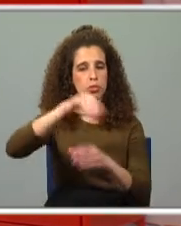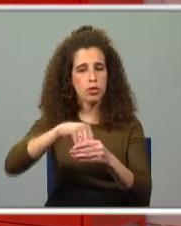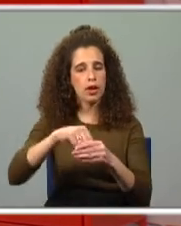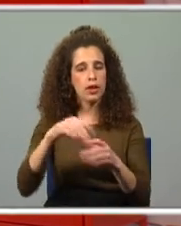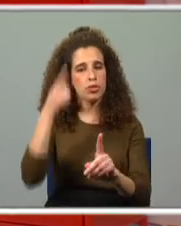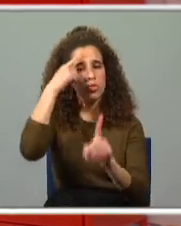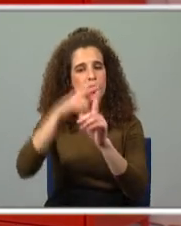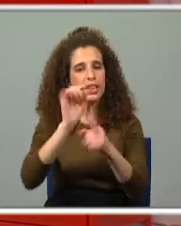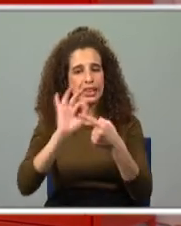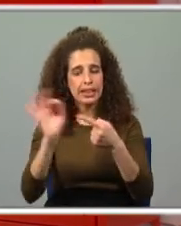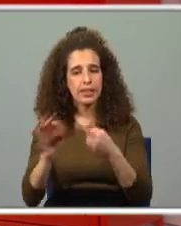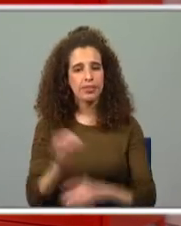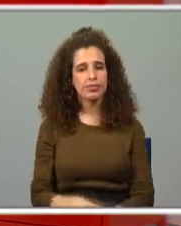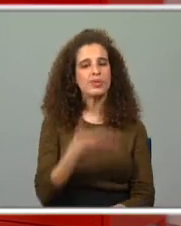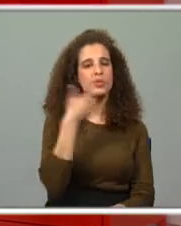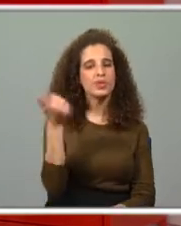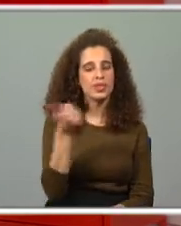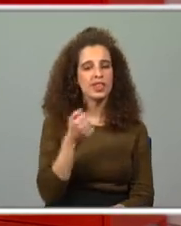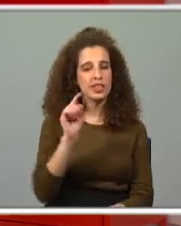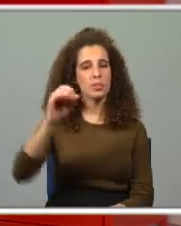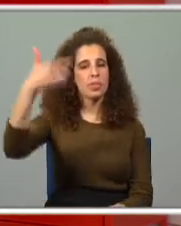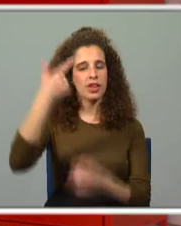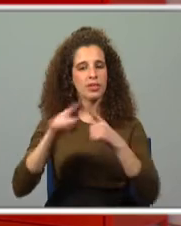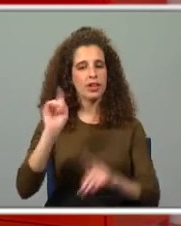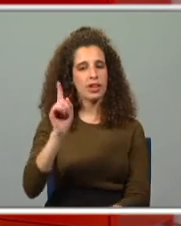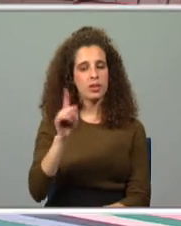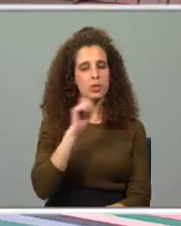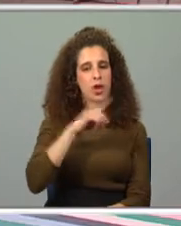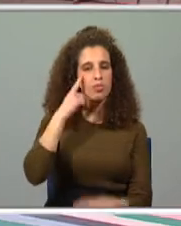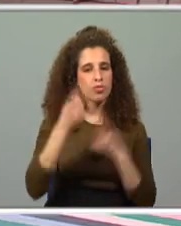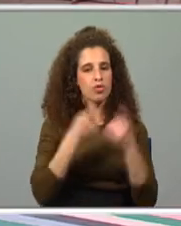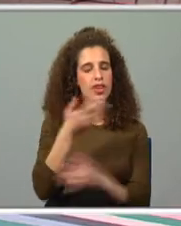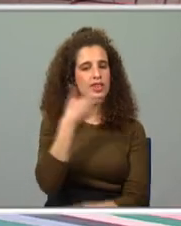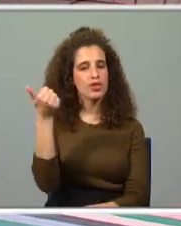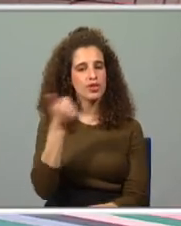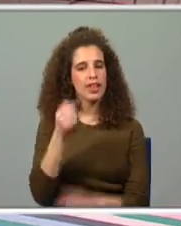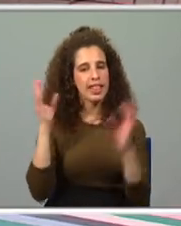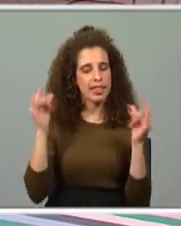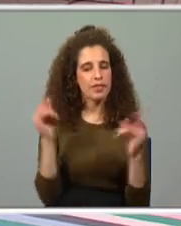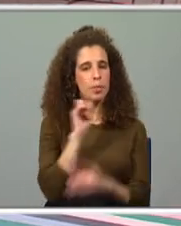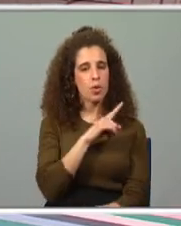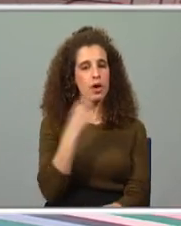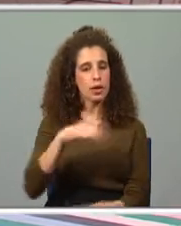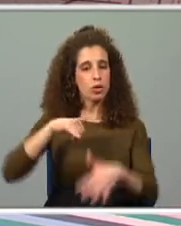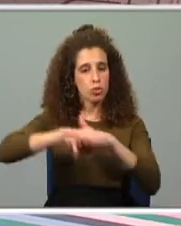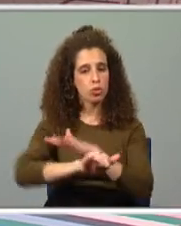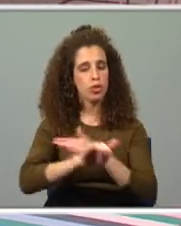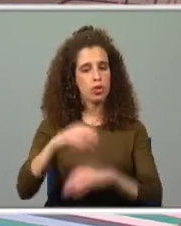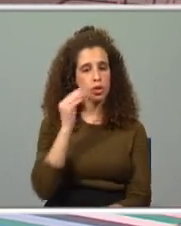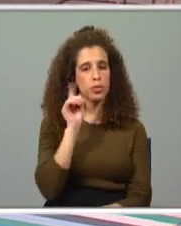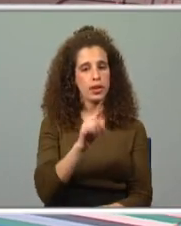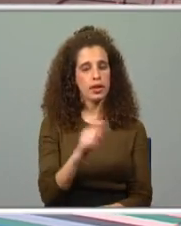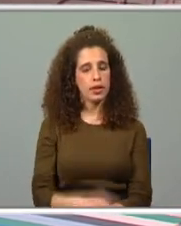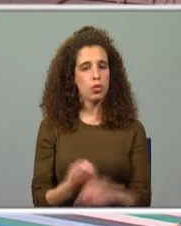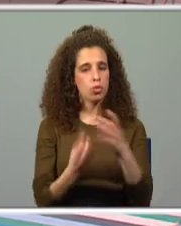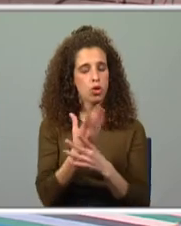função específica, não é? Muito Ok, giro, e essa é a giro. Principal diferença. E esta orquestra podem pesquisar porque é muito giro, é muito pois, divertido. Podem ir ao YouTube, não é? Como tem ali a